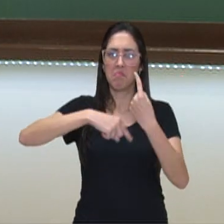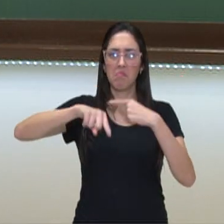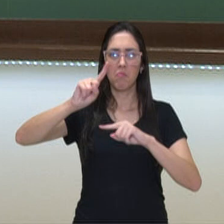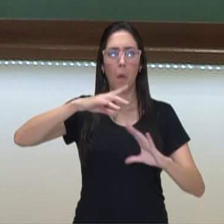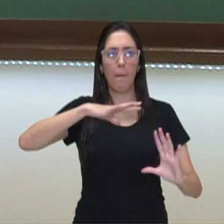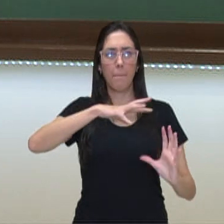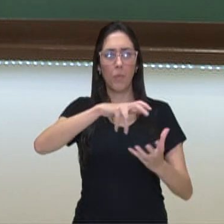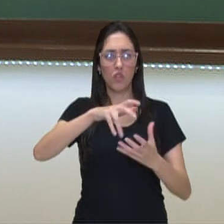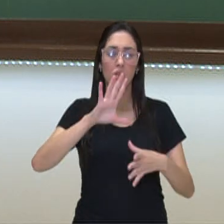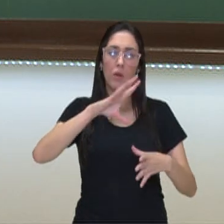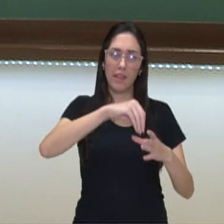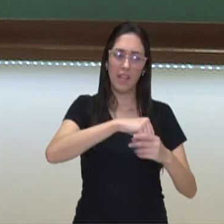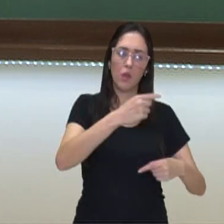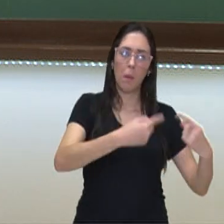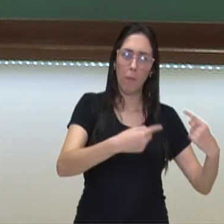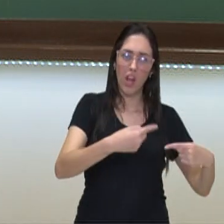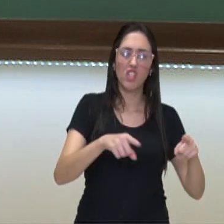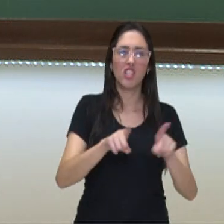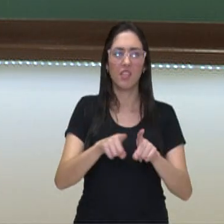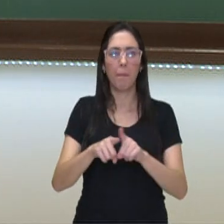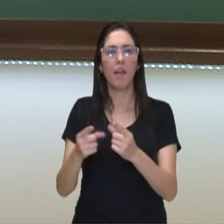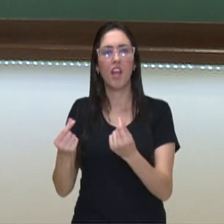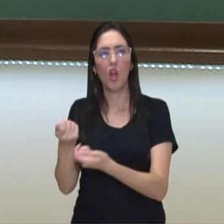na política como na economia.